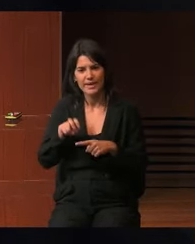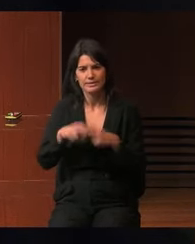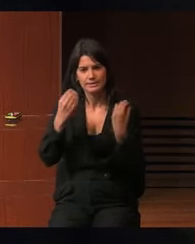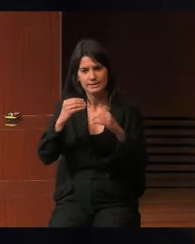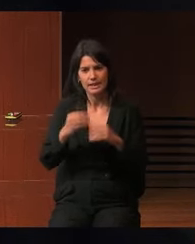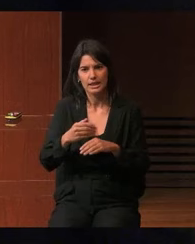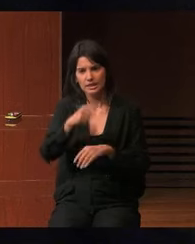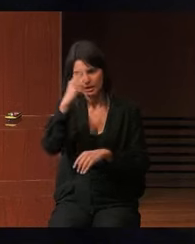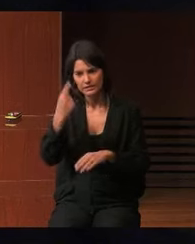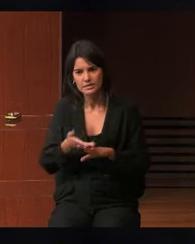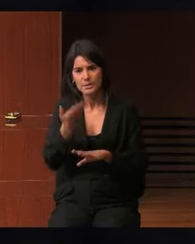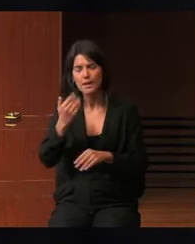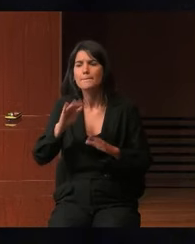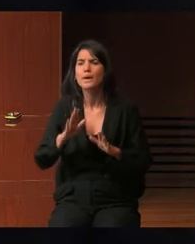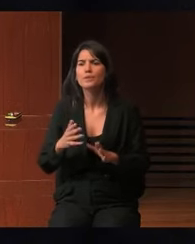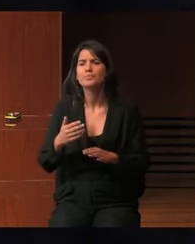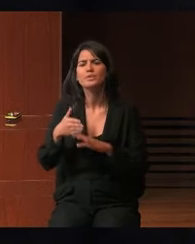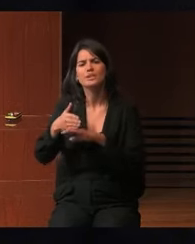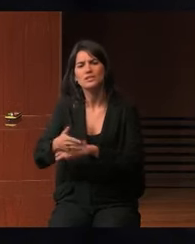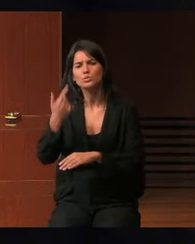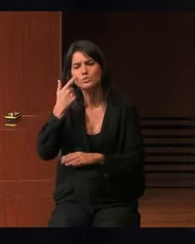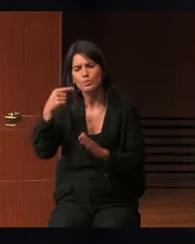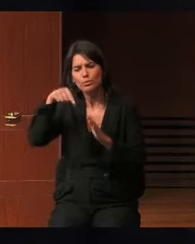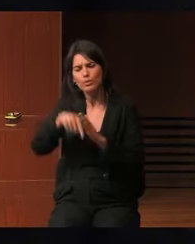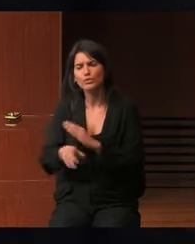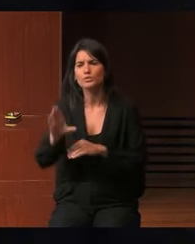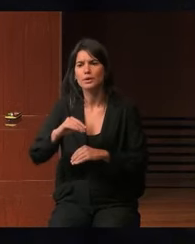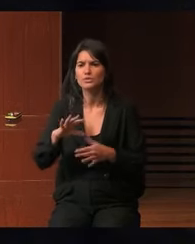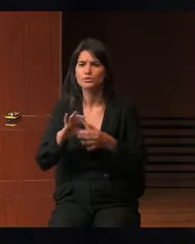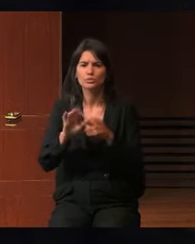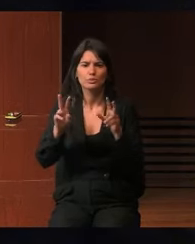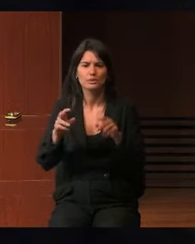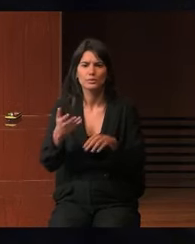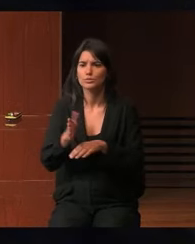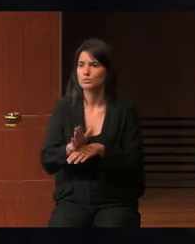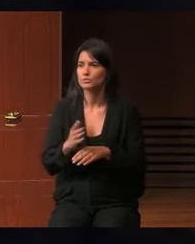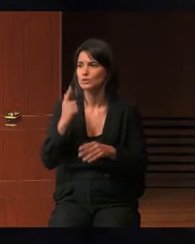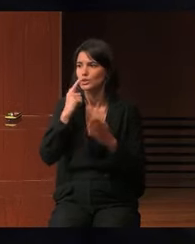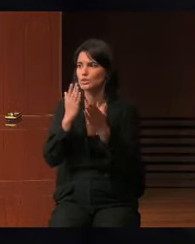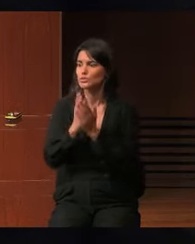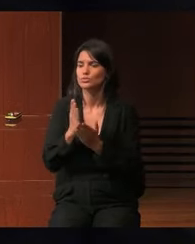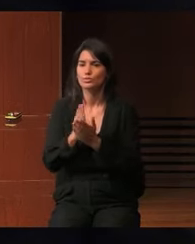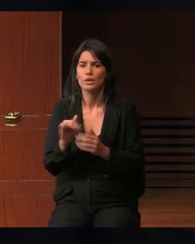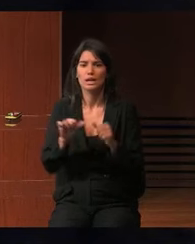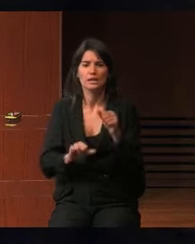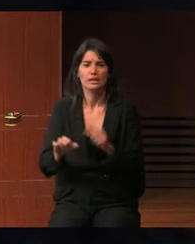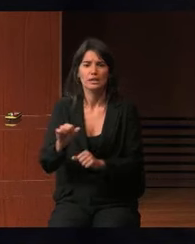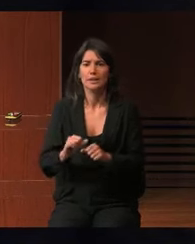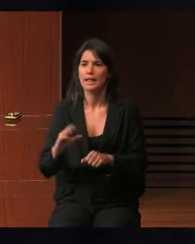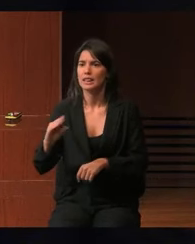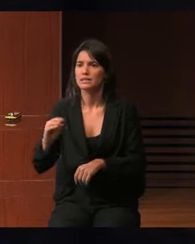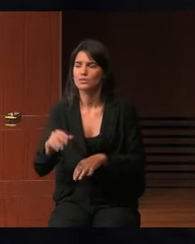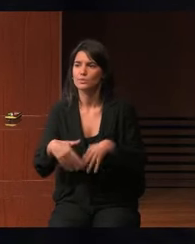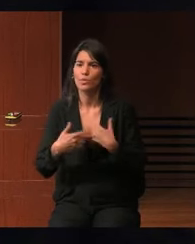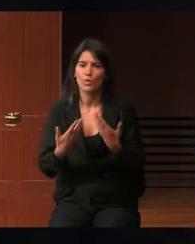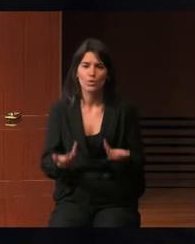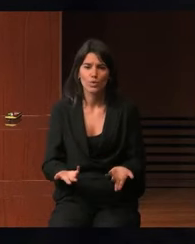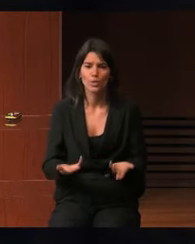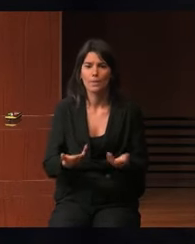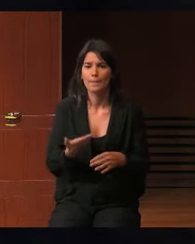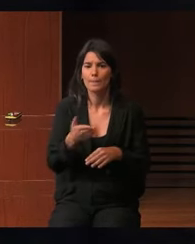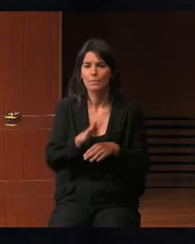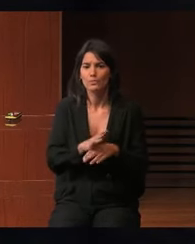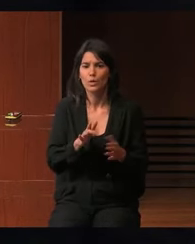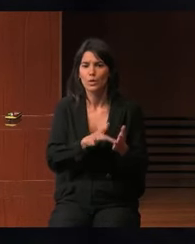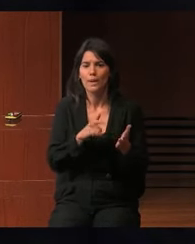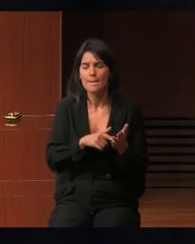termos acesso a um conhecimento mais profundo sobre a matéria. Por exemplo, se estivermos a estudar química no décimo ano, se conseguimos ter um livro de, por exemplo,